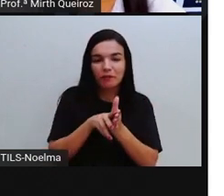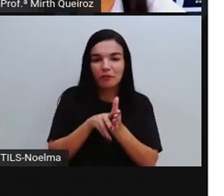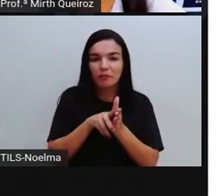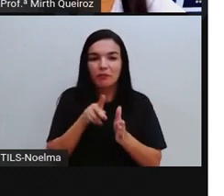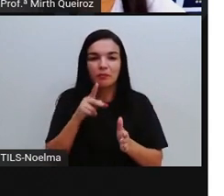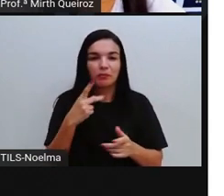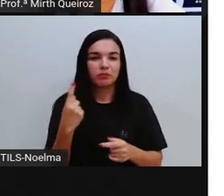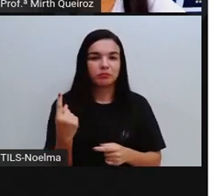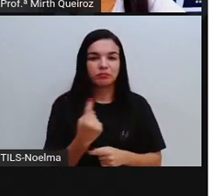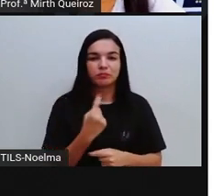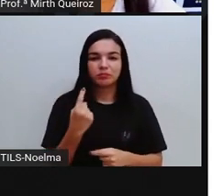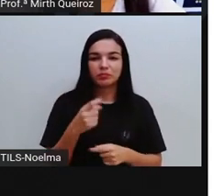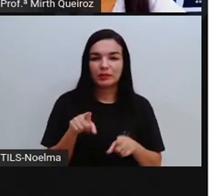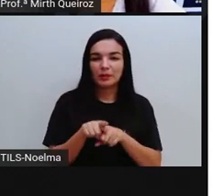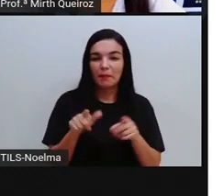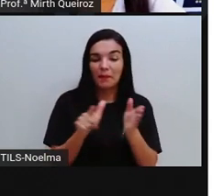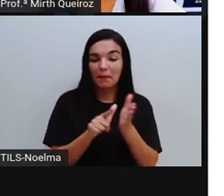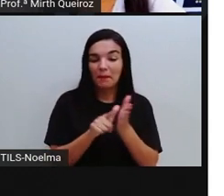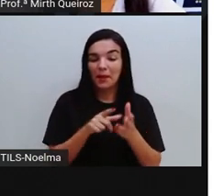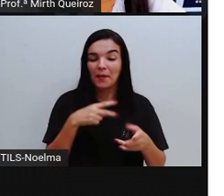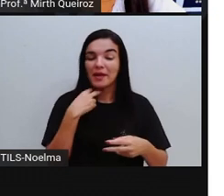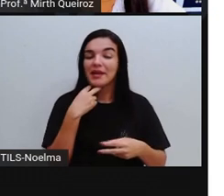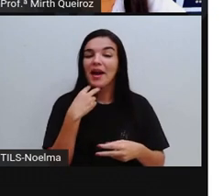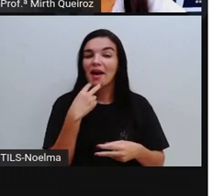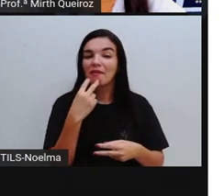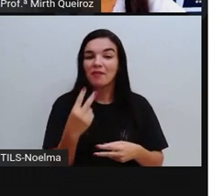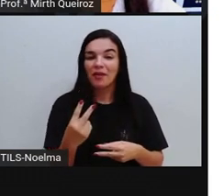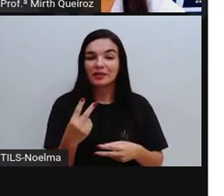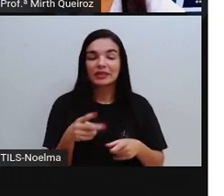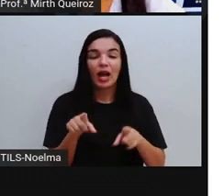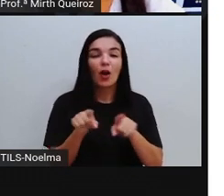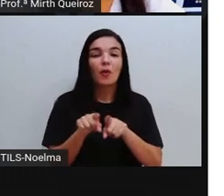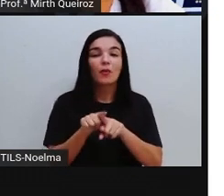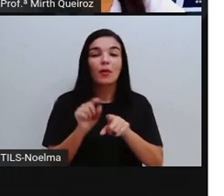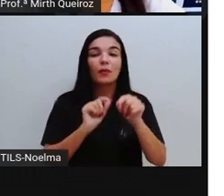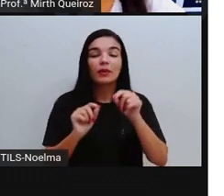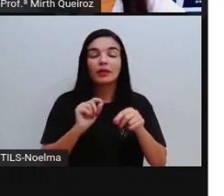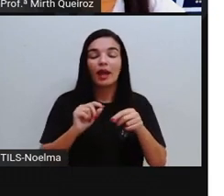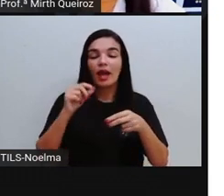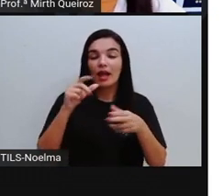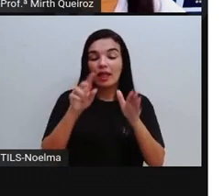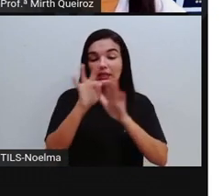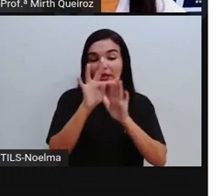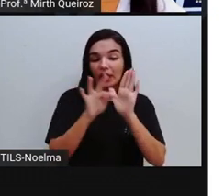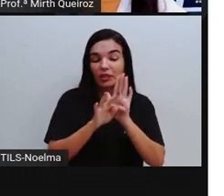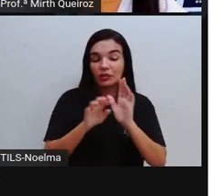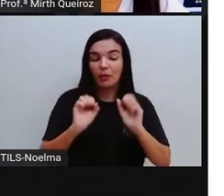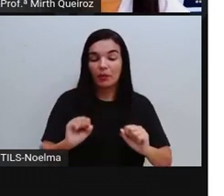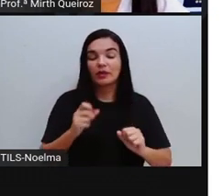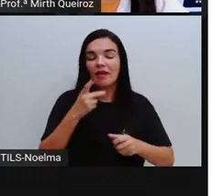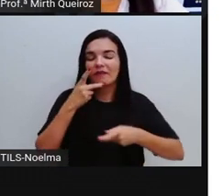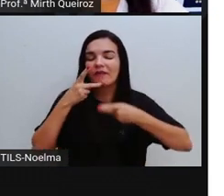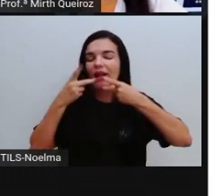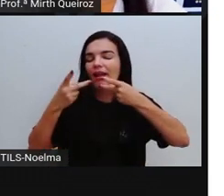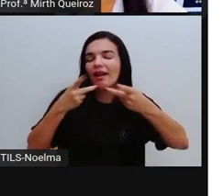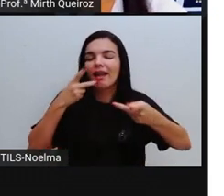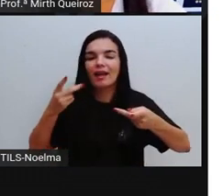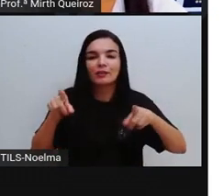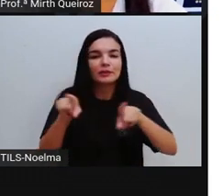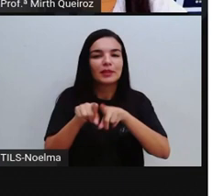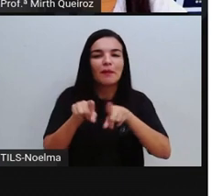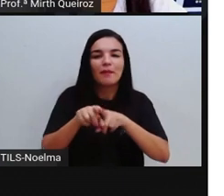também na voz, né? Esse tipo de texto ele é recitado, ele pode ser também cantado,